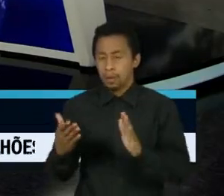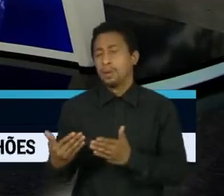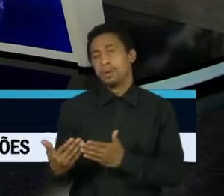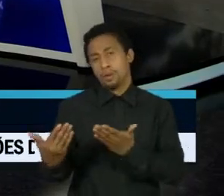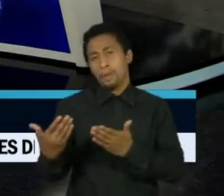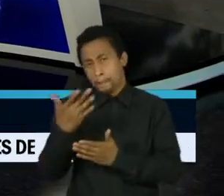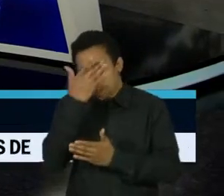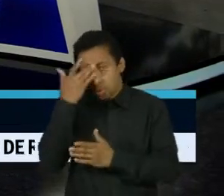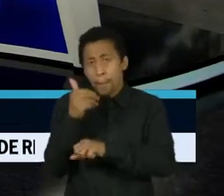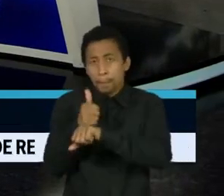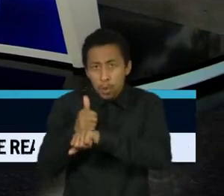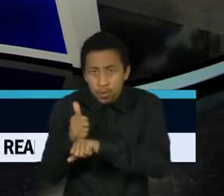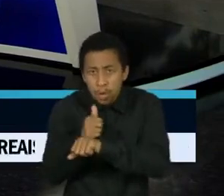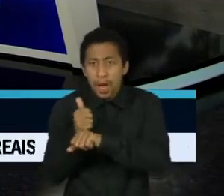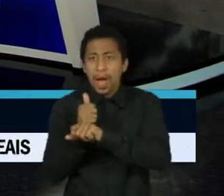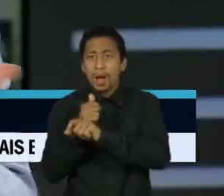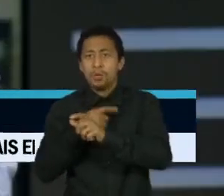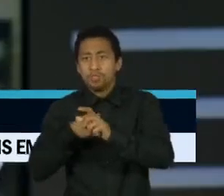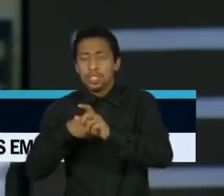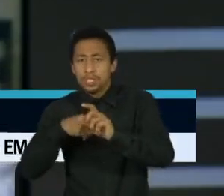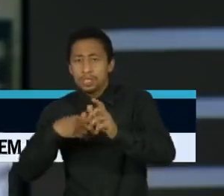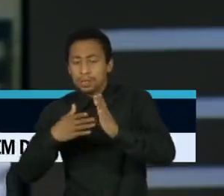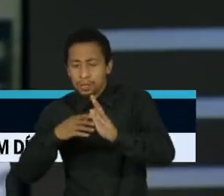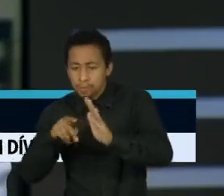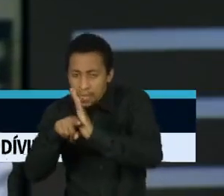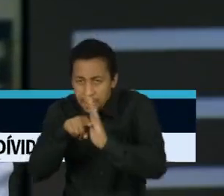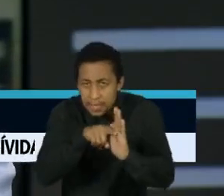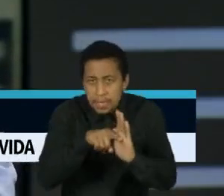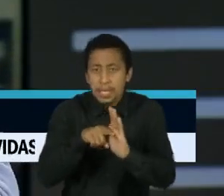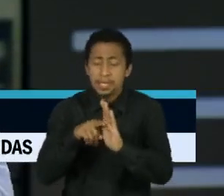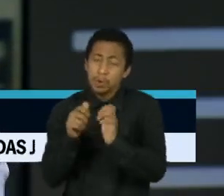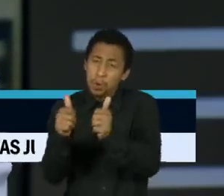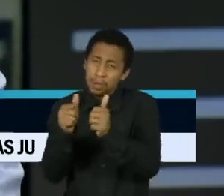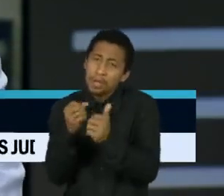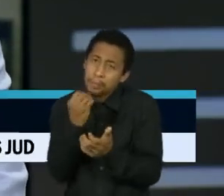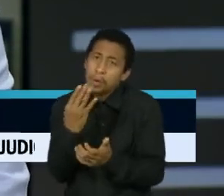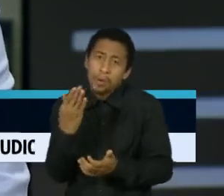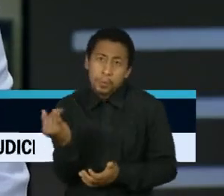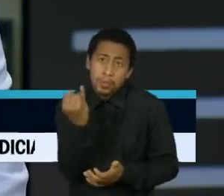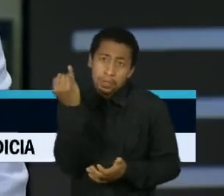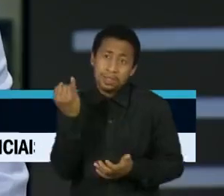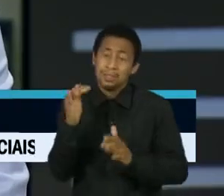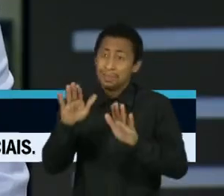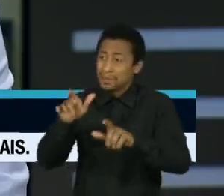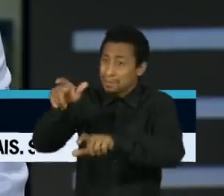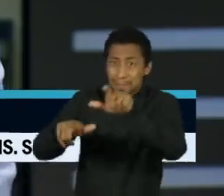tesouro antropológico, além da proteção do ambiente, por conta desses...